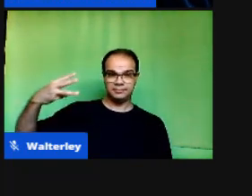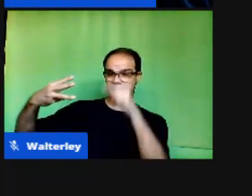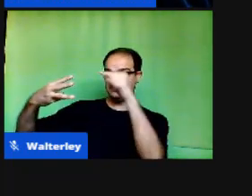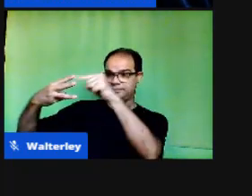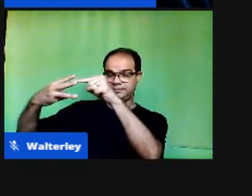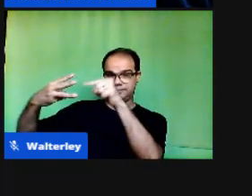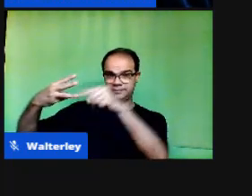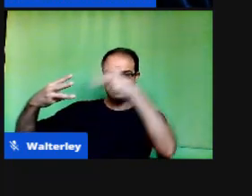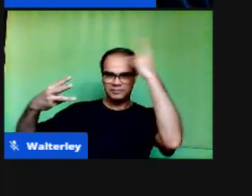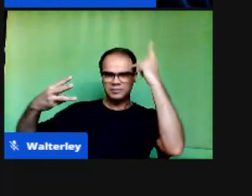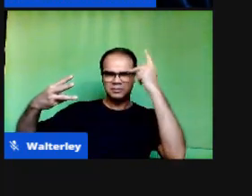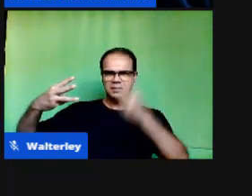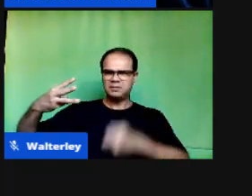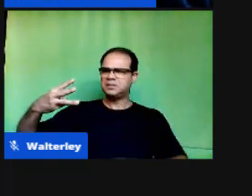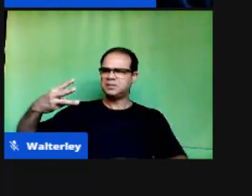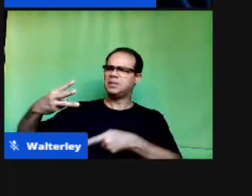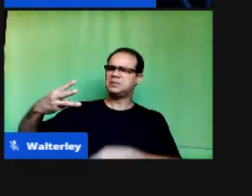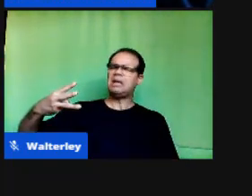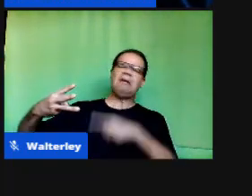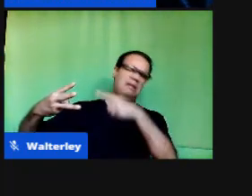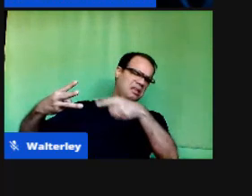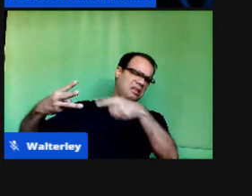momentos isso aconteceu?